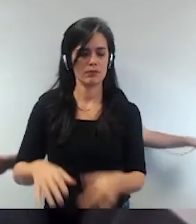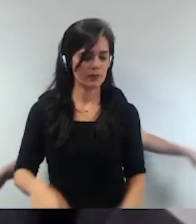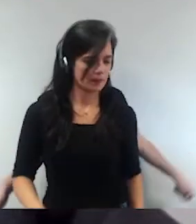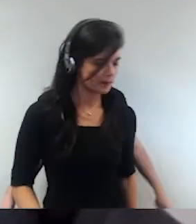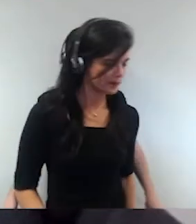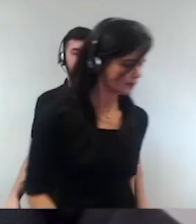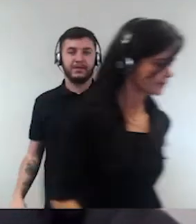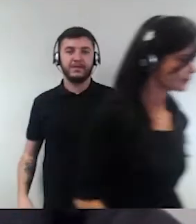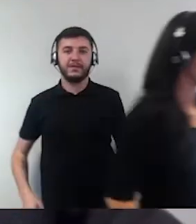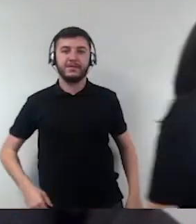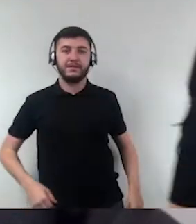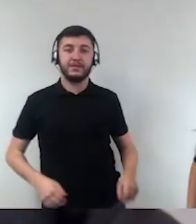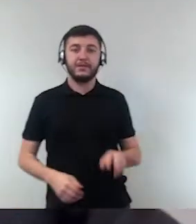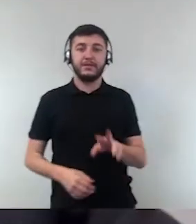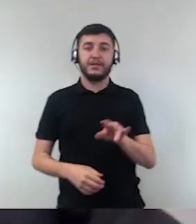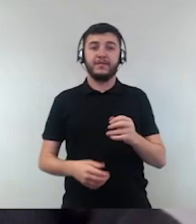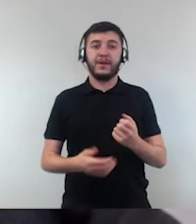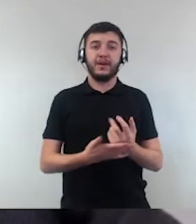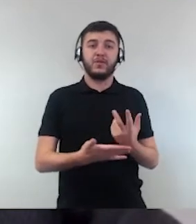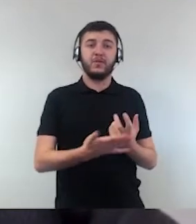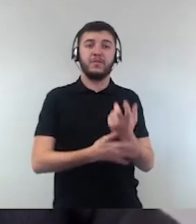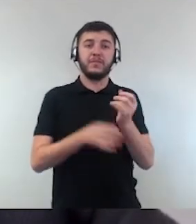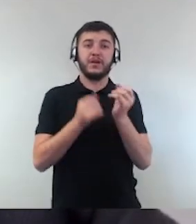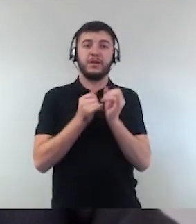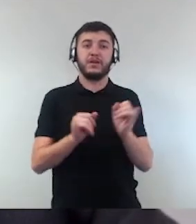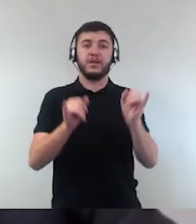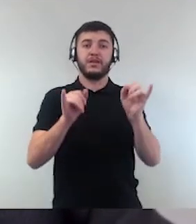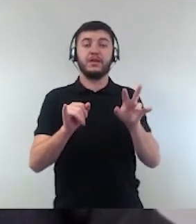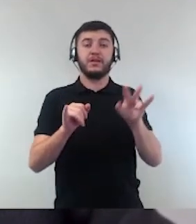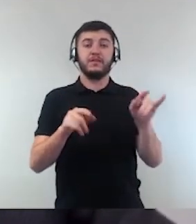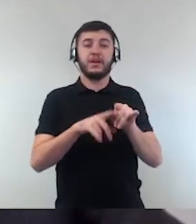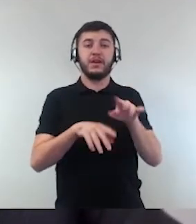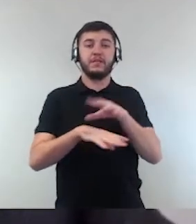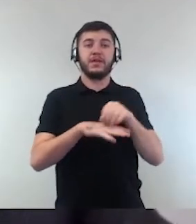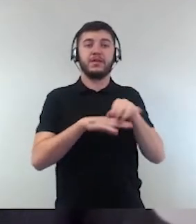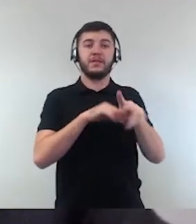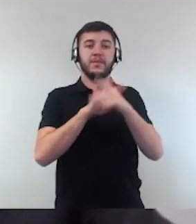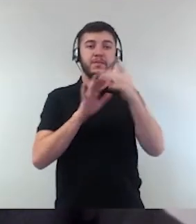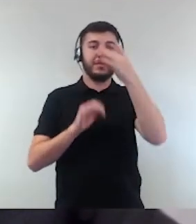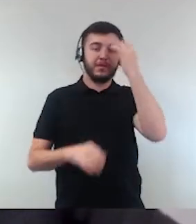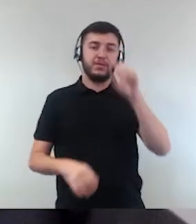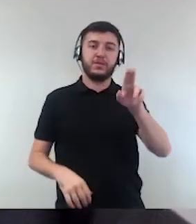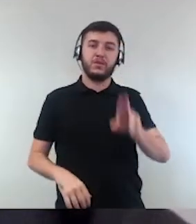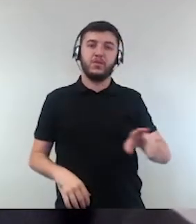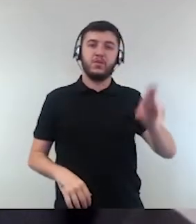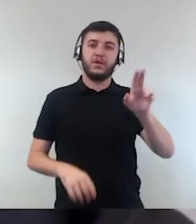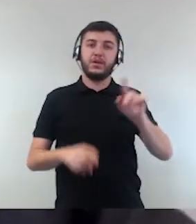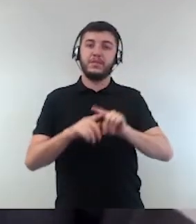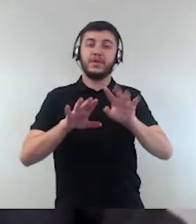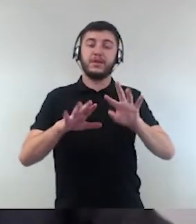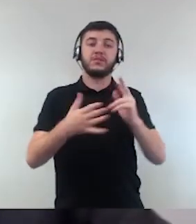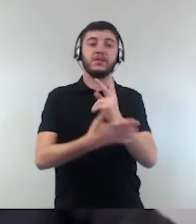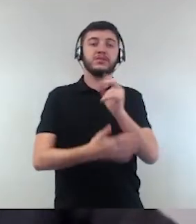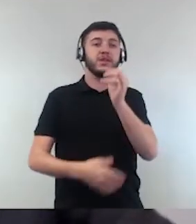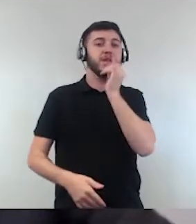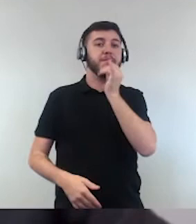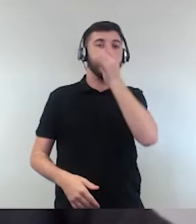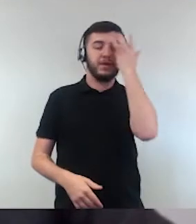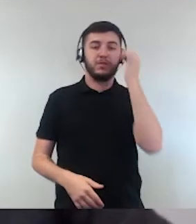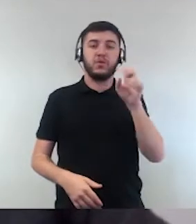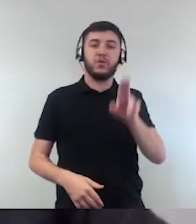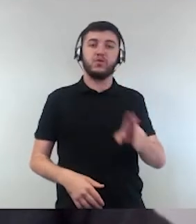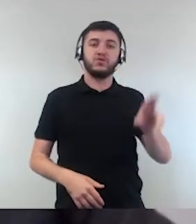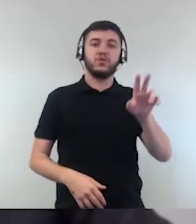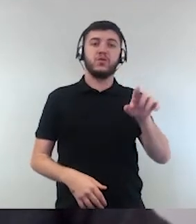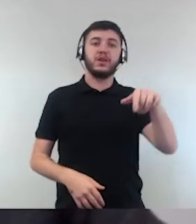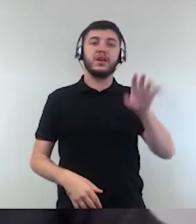energia e vai repassar para o consumidor. O consumidor consome e paga pela energia. E se o consumidor não consumiu, quem vai pagar a